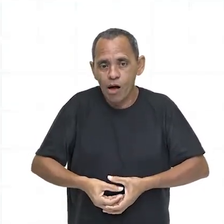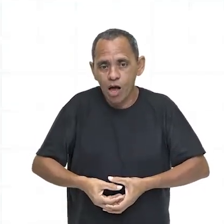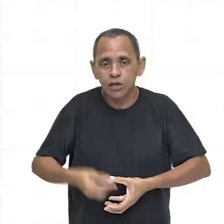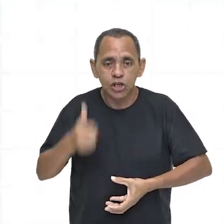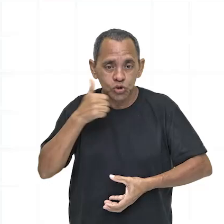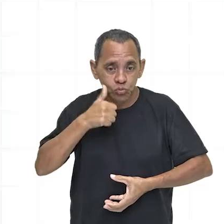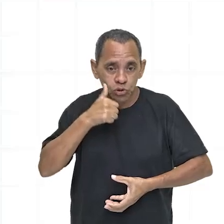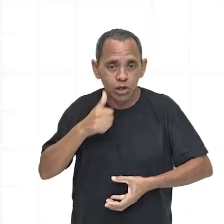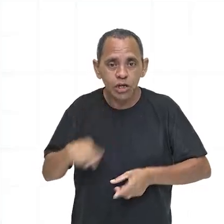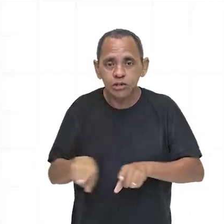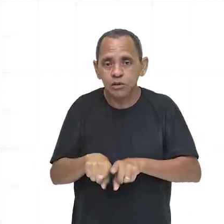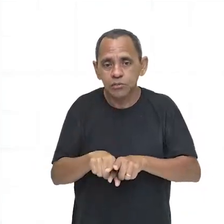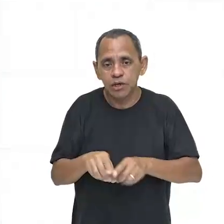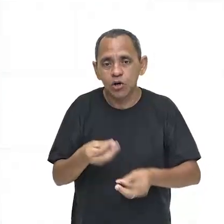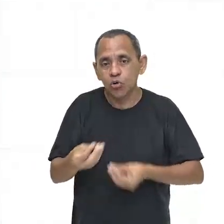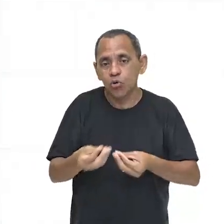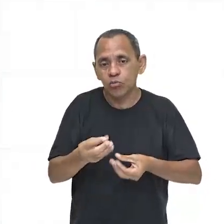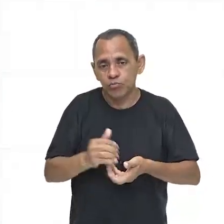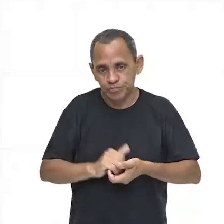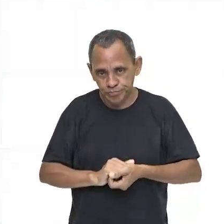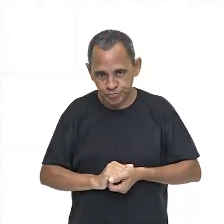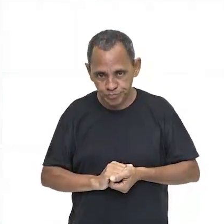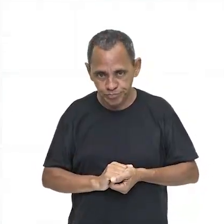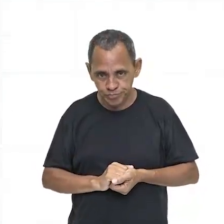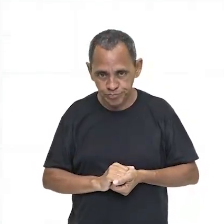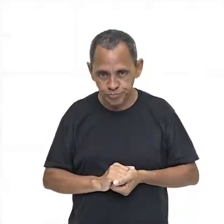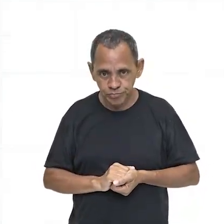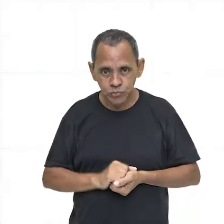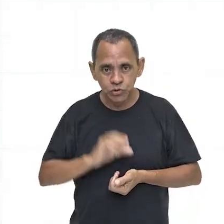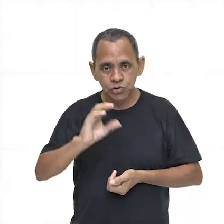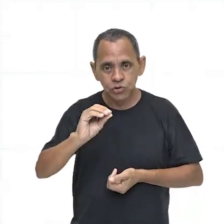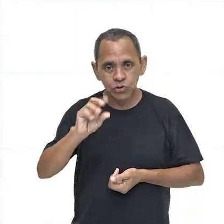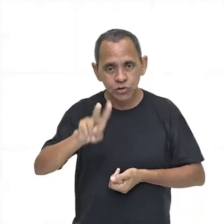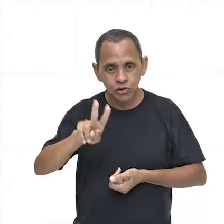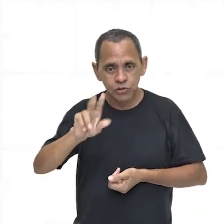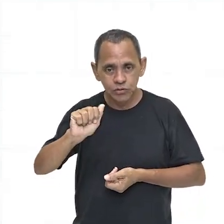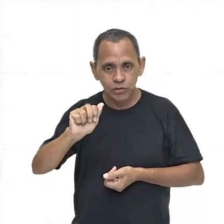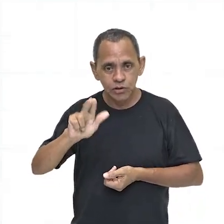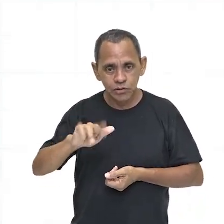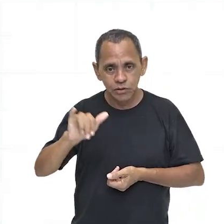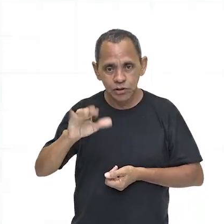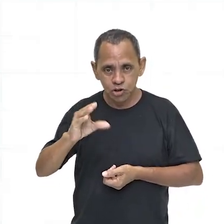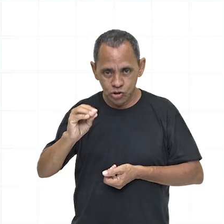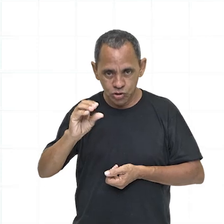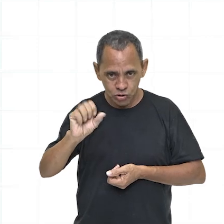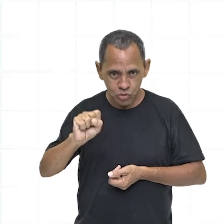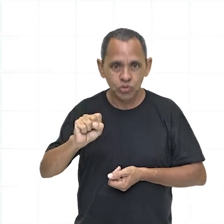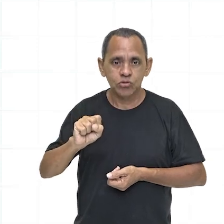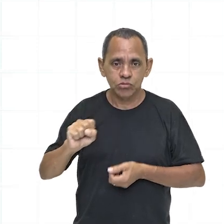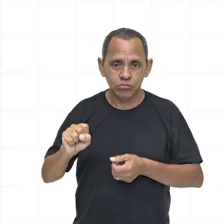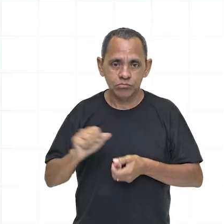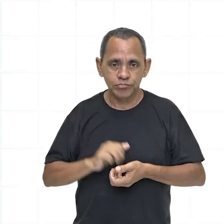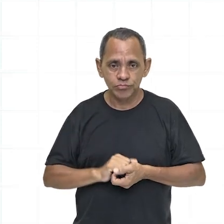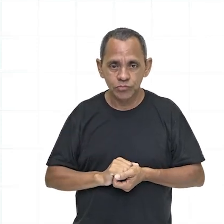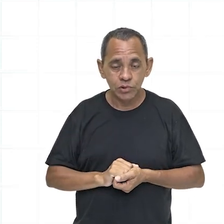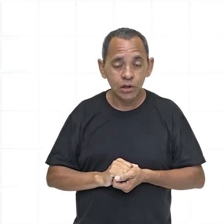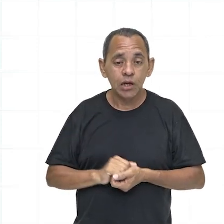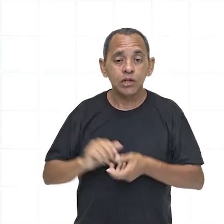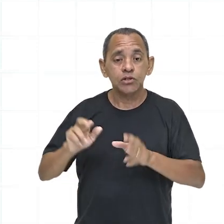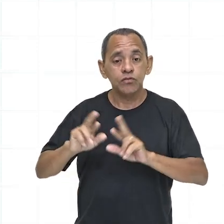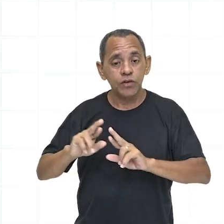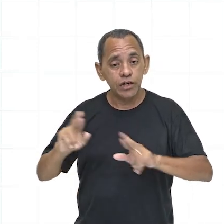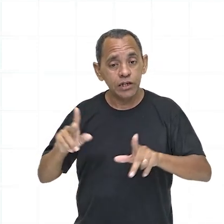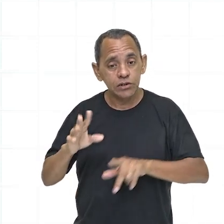Vamos analisar aqui, ó. Deixa eu ajustar melhor aqui para vocês. Começando aqui nessa parte de